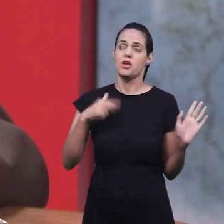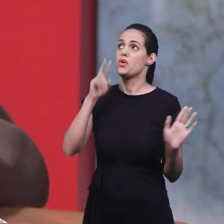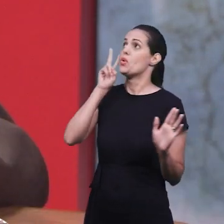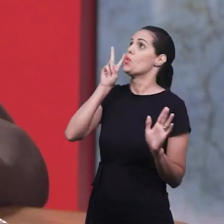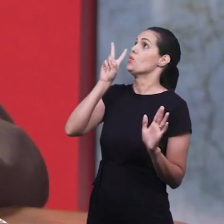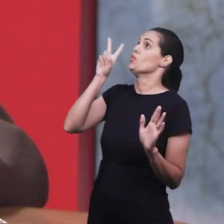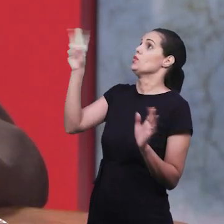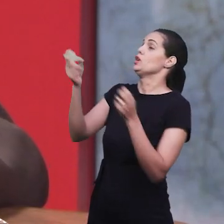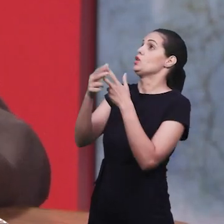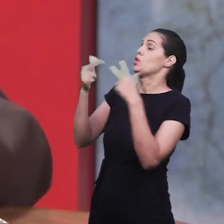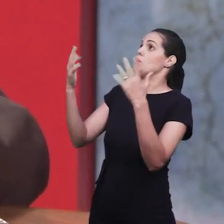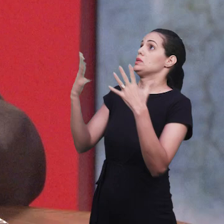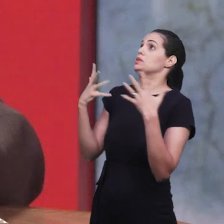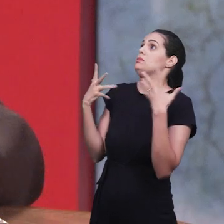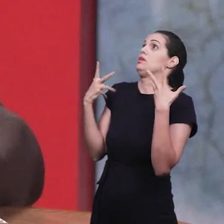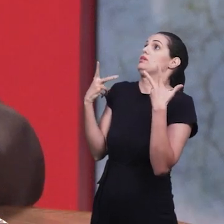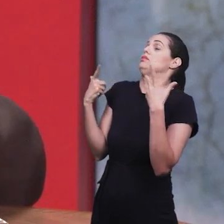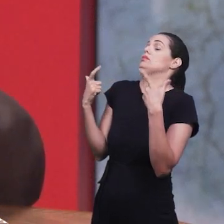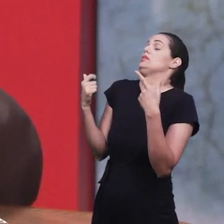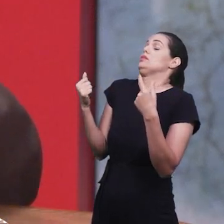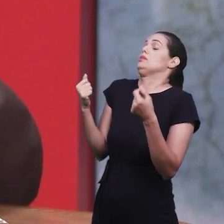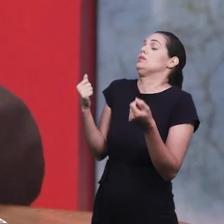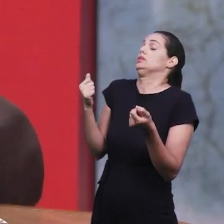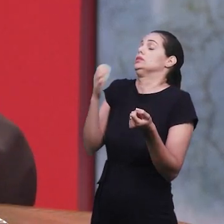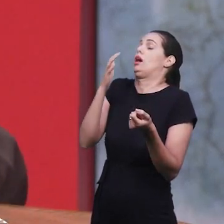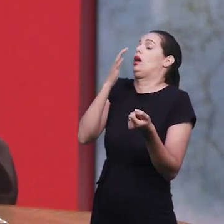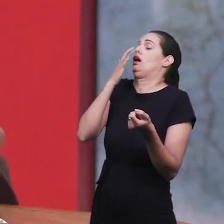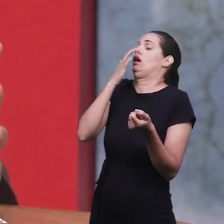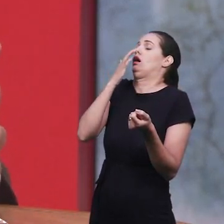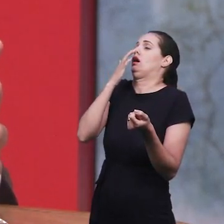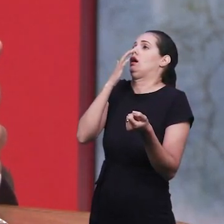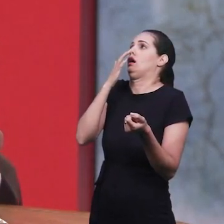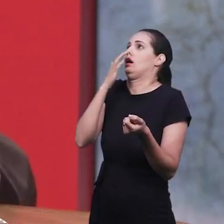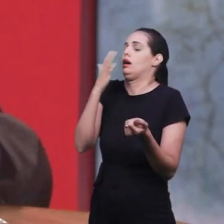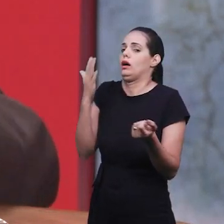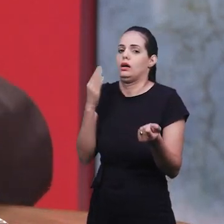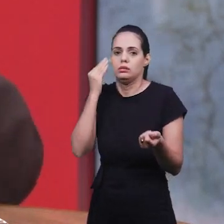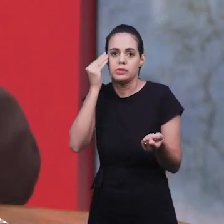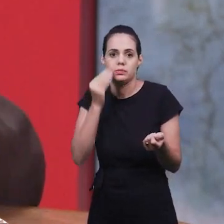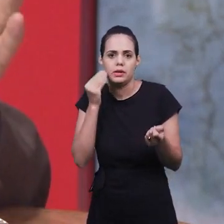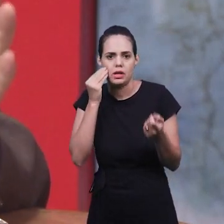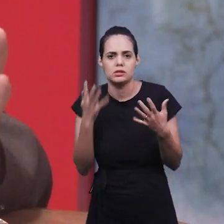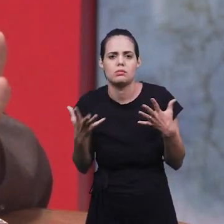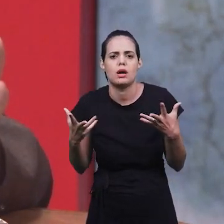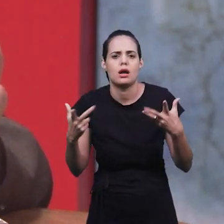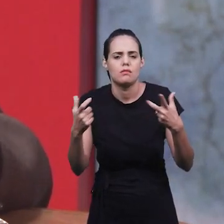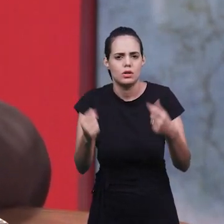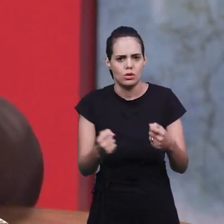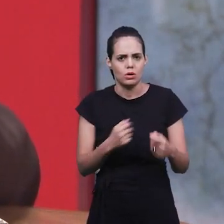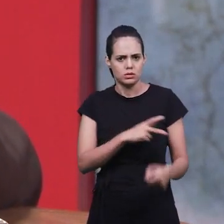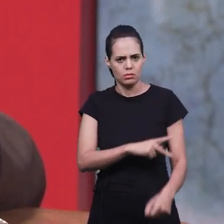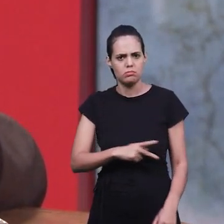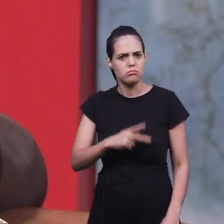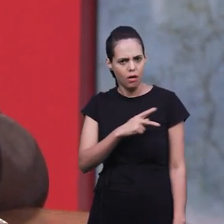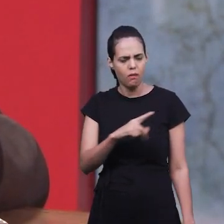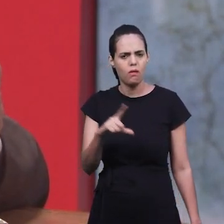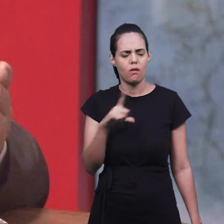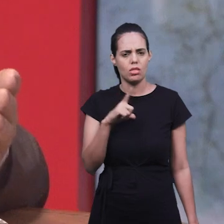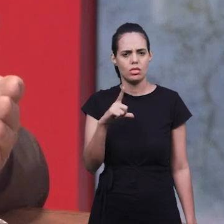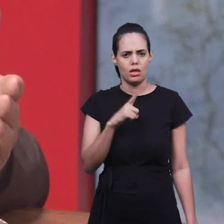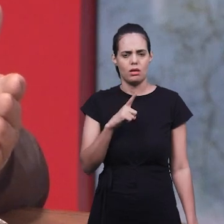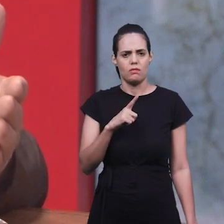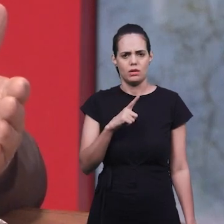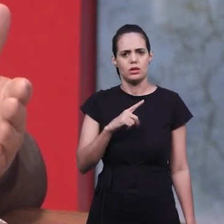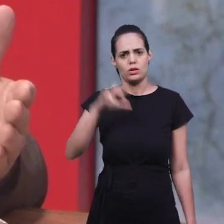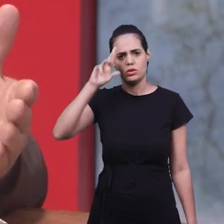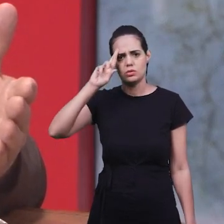ao terceiro céu. Ouviu coisas que não é lícito falar um homem. Então ele tem uma experiência extraordinária e diga-se de passagem que o senhor